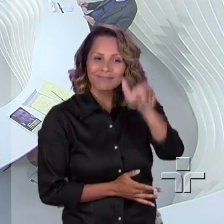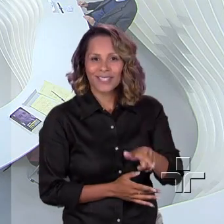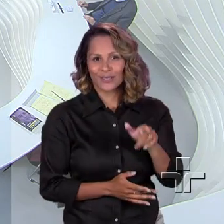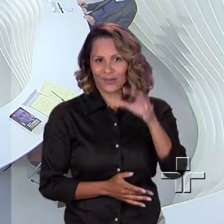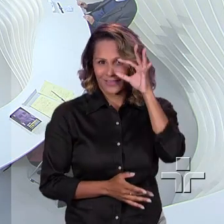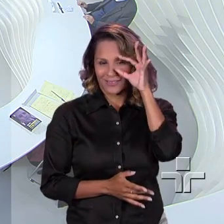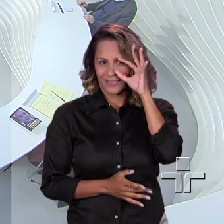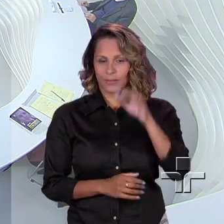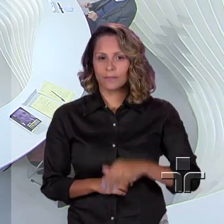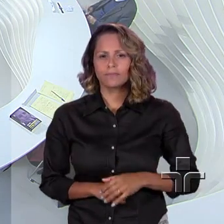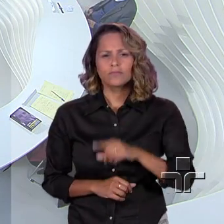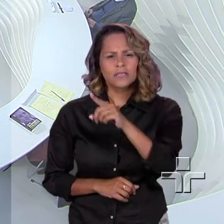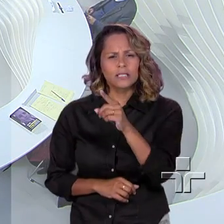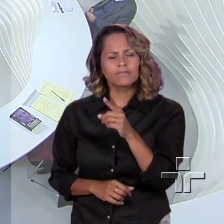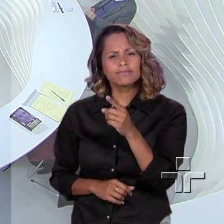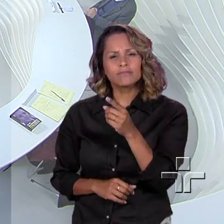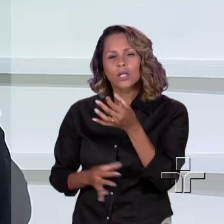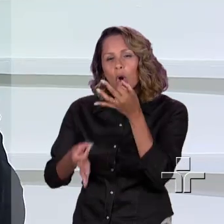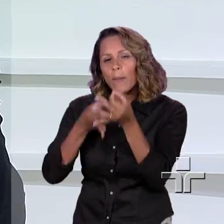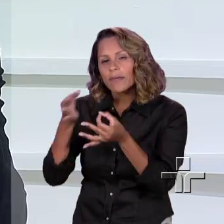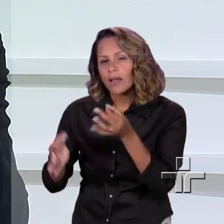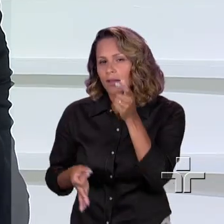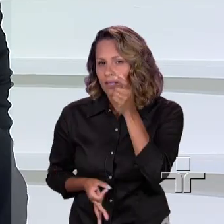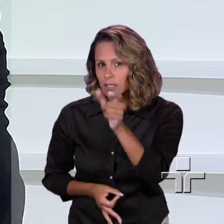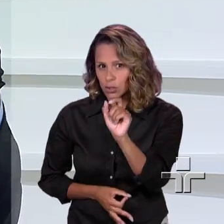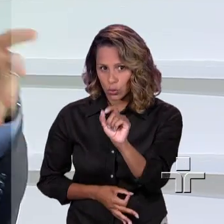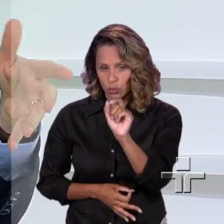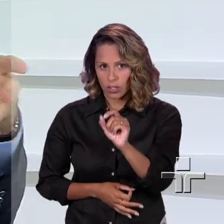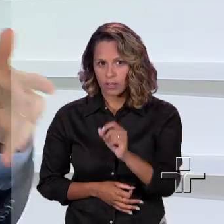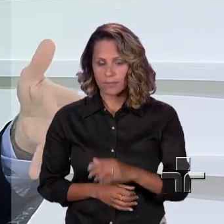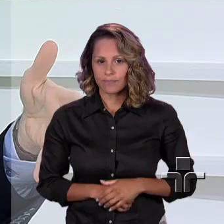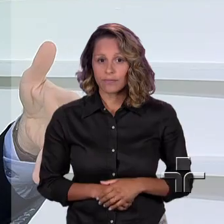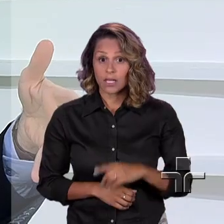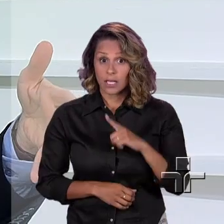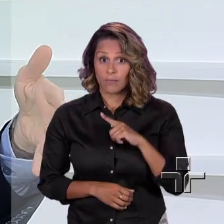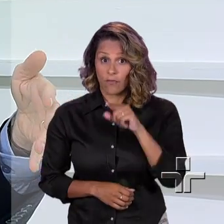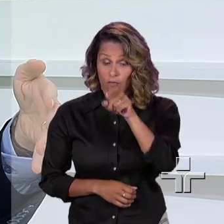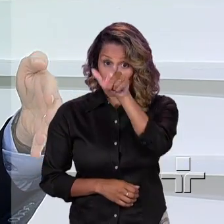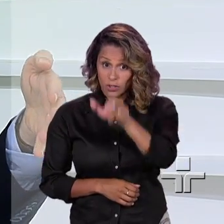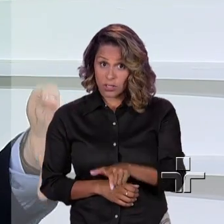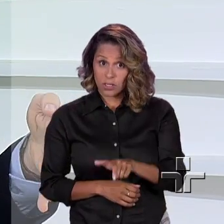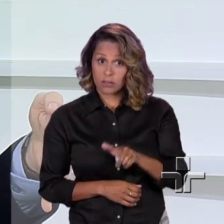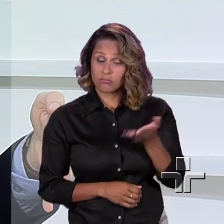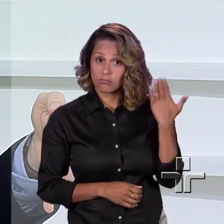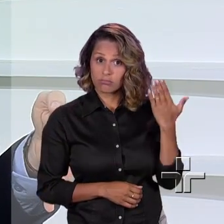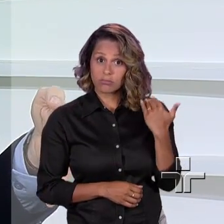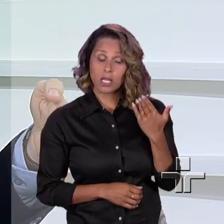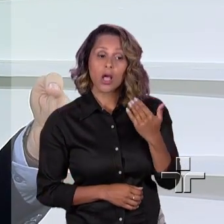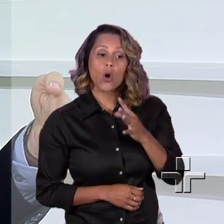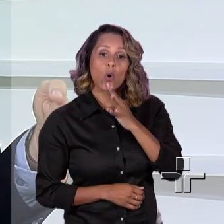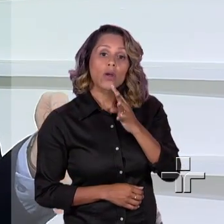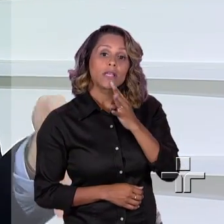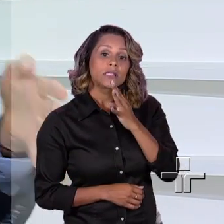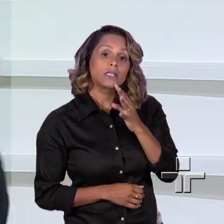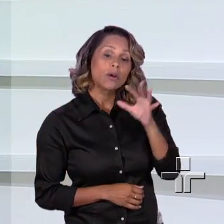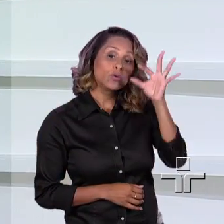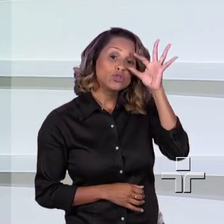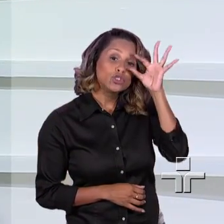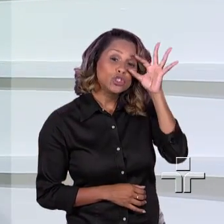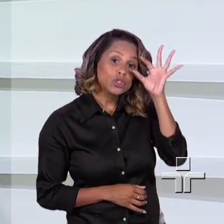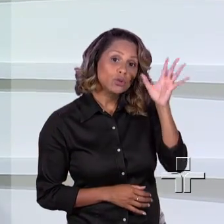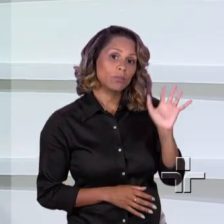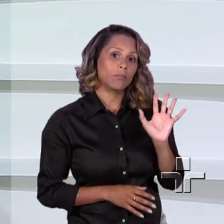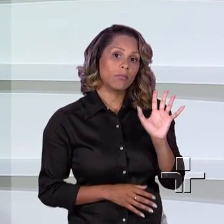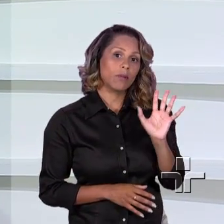comentário interessante de que, eventualmente, o que você conheceu da Dilma na questão LGBT não foi a mesma dela